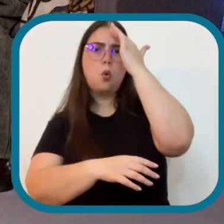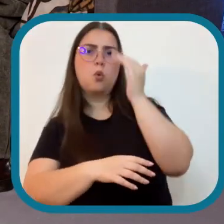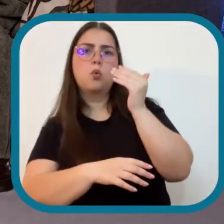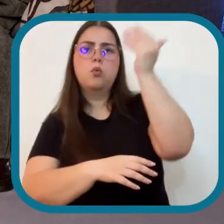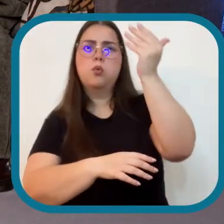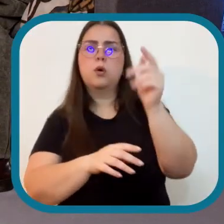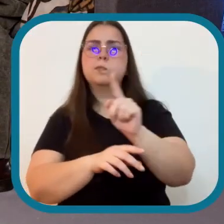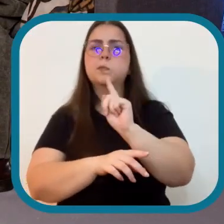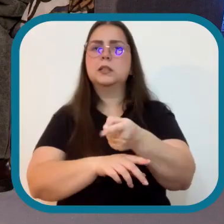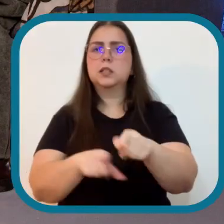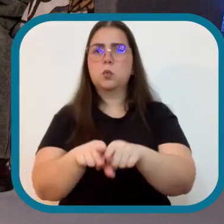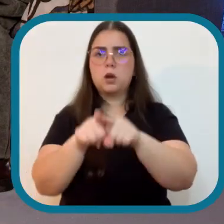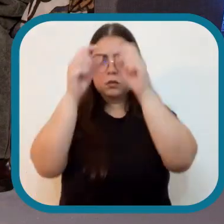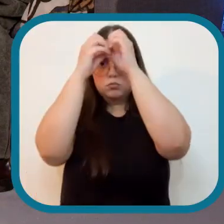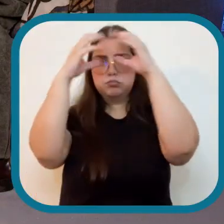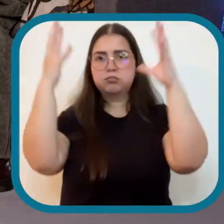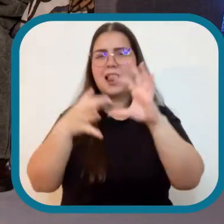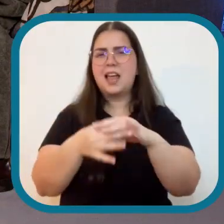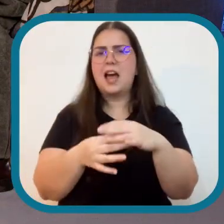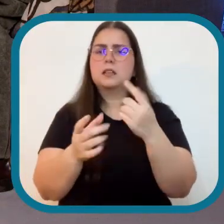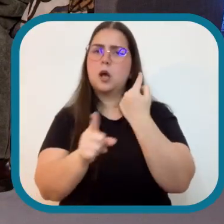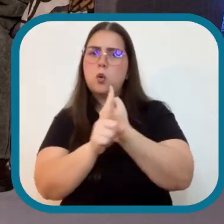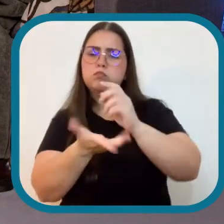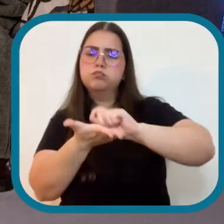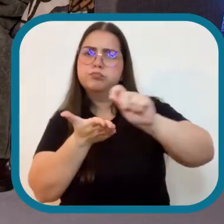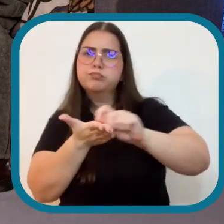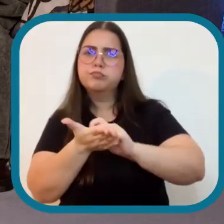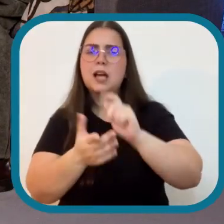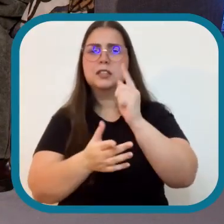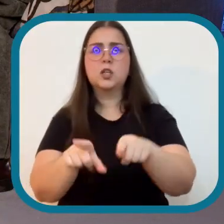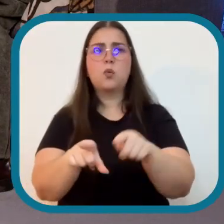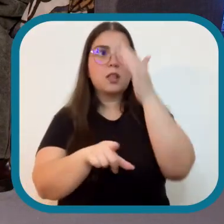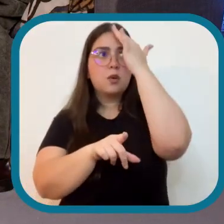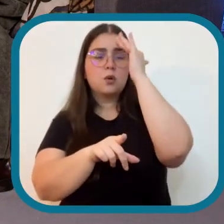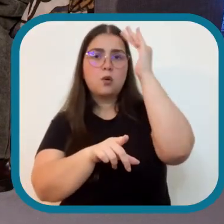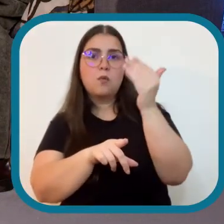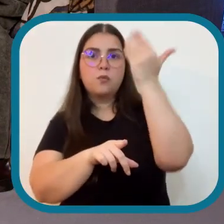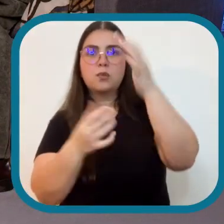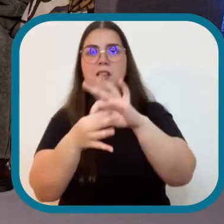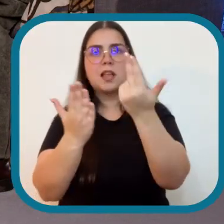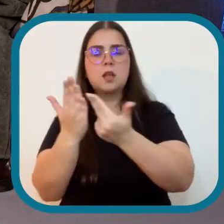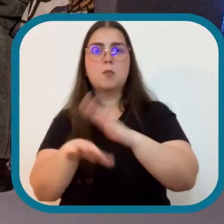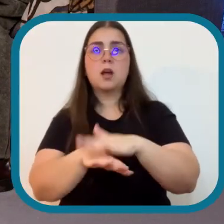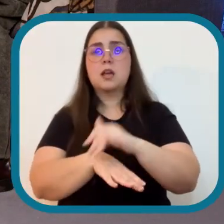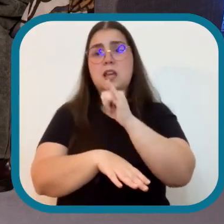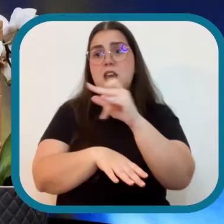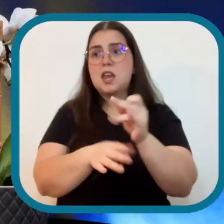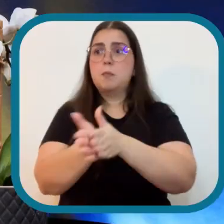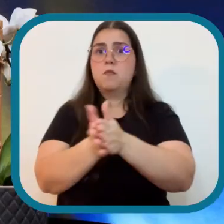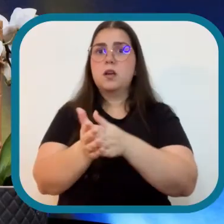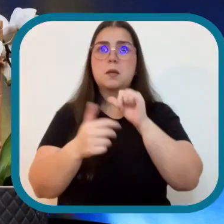não só da arte literária, como é que perspectiva então o futuro da arte perante a irreversibilidade da inteligência